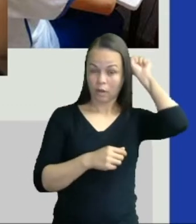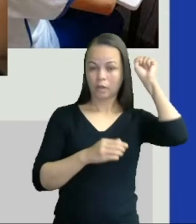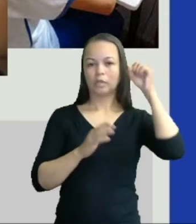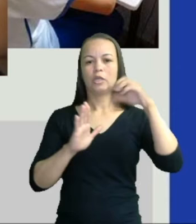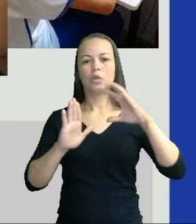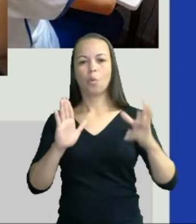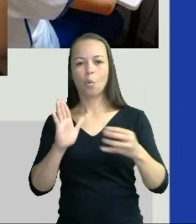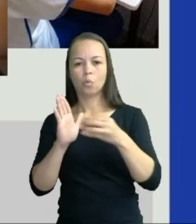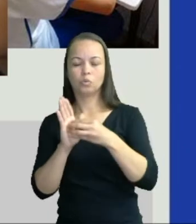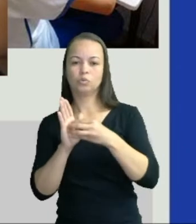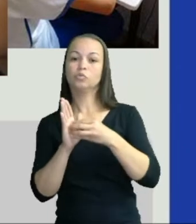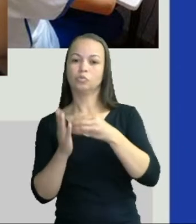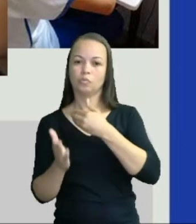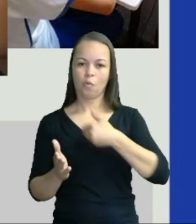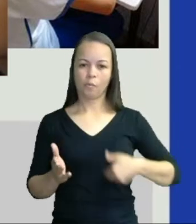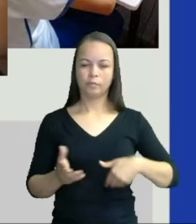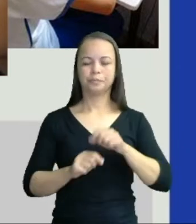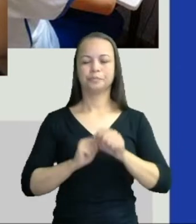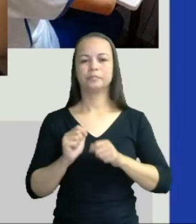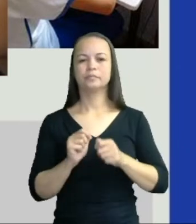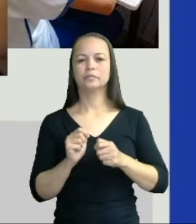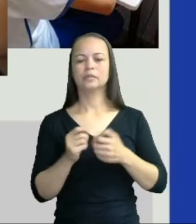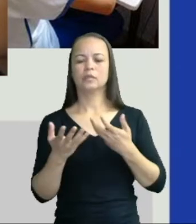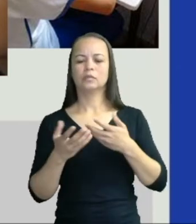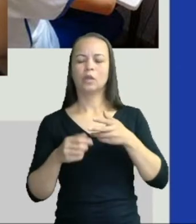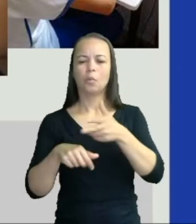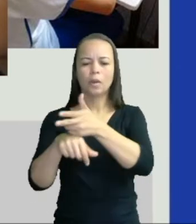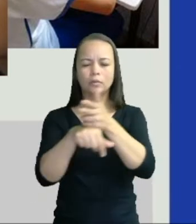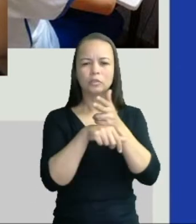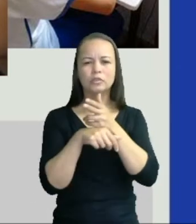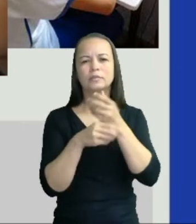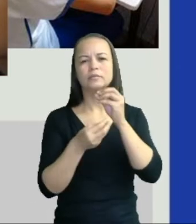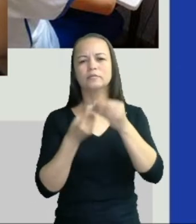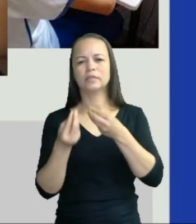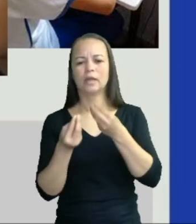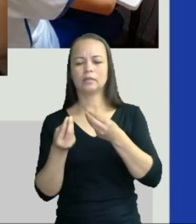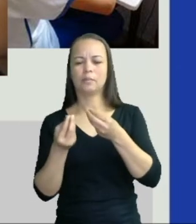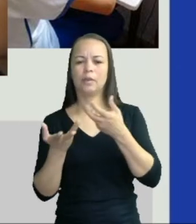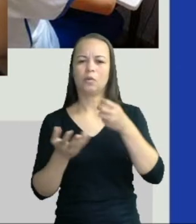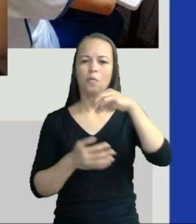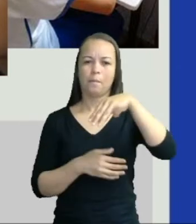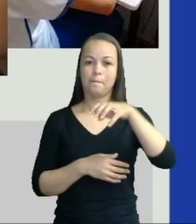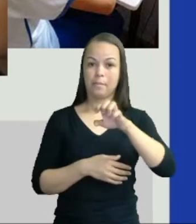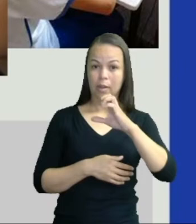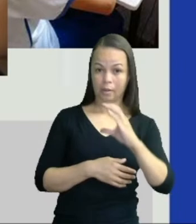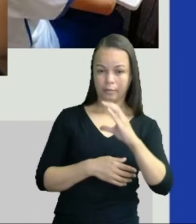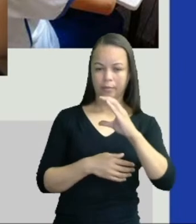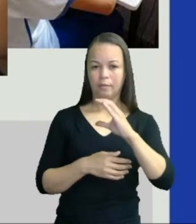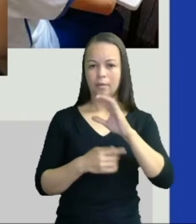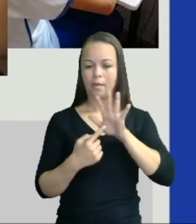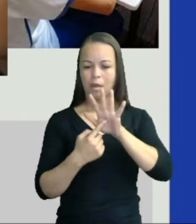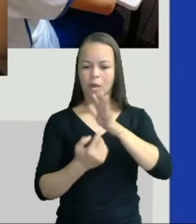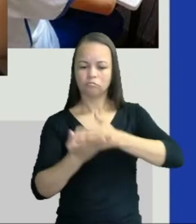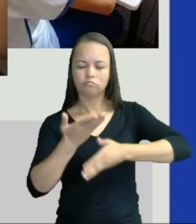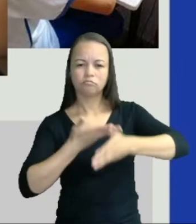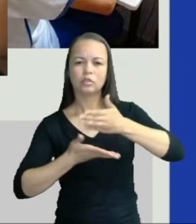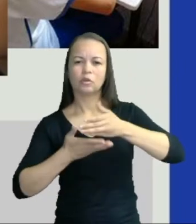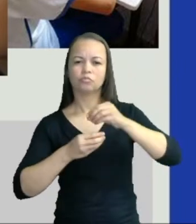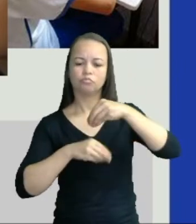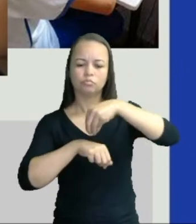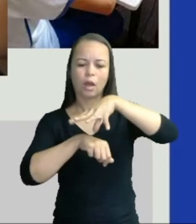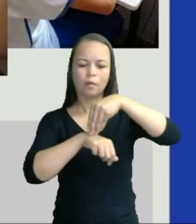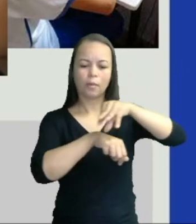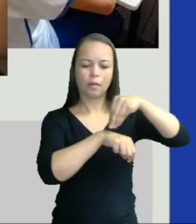escolas tradicionais, a maioria dos jovens que têm acesso à internet também assistem a